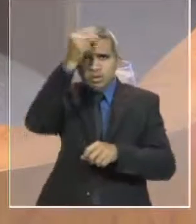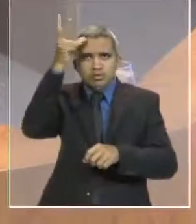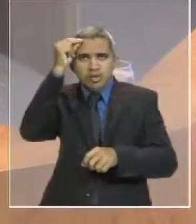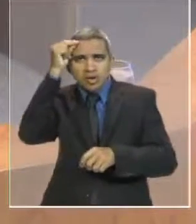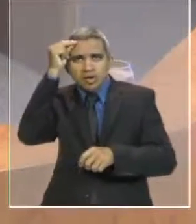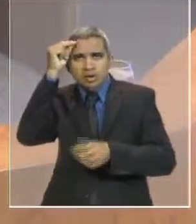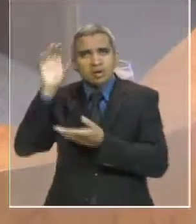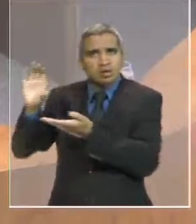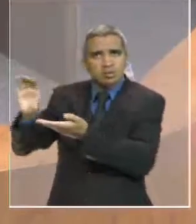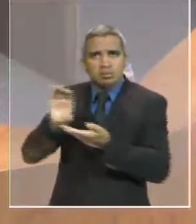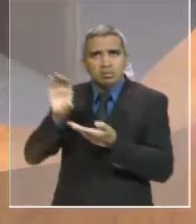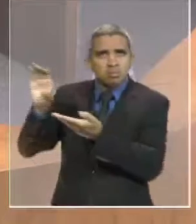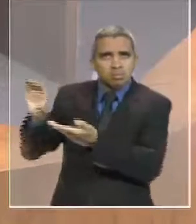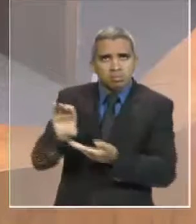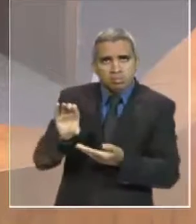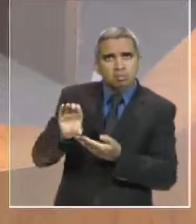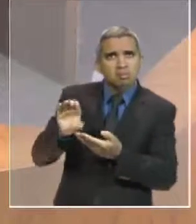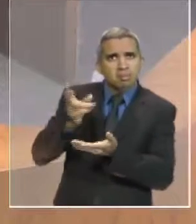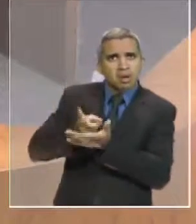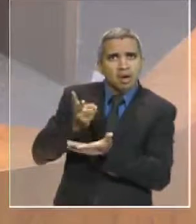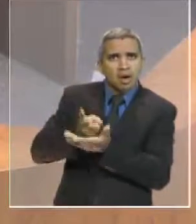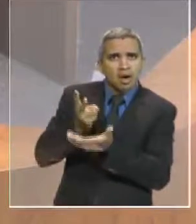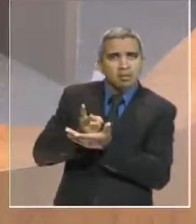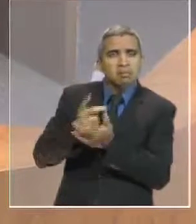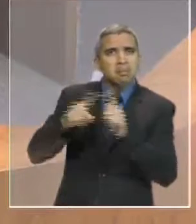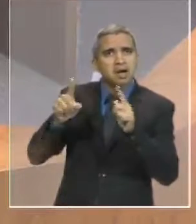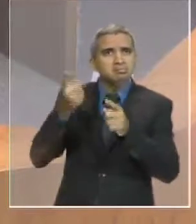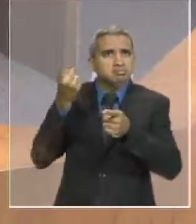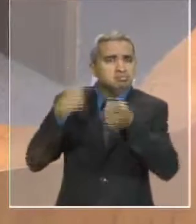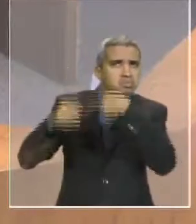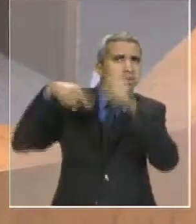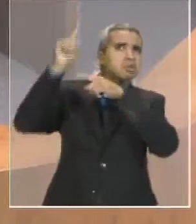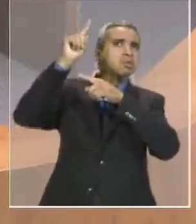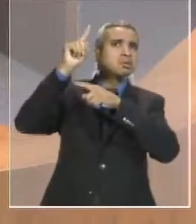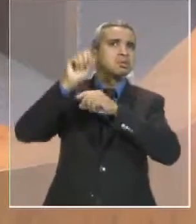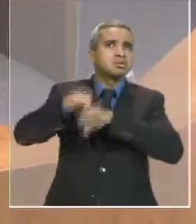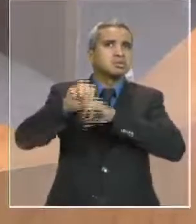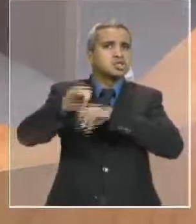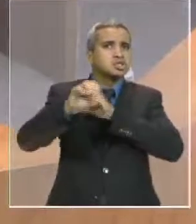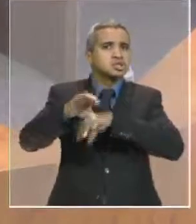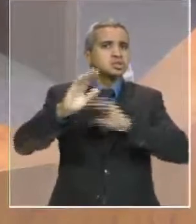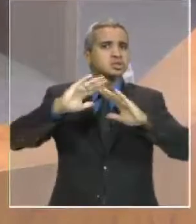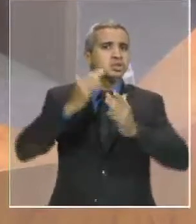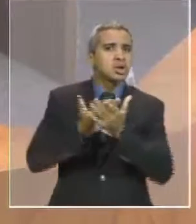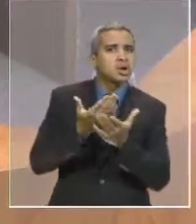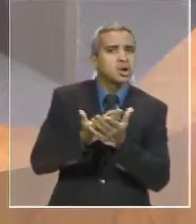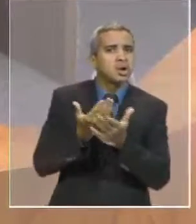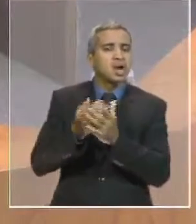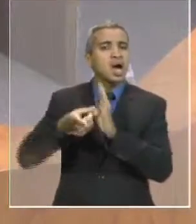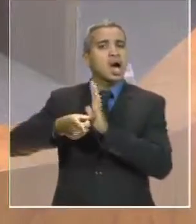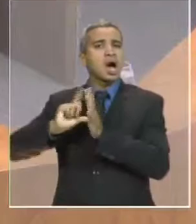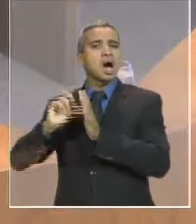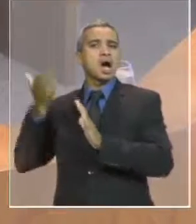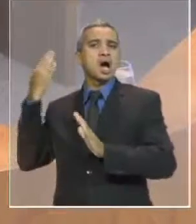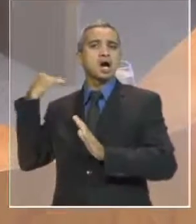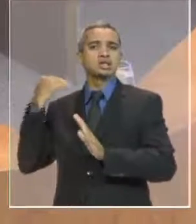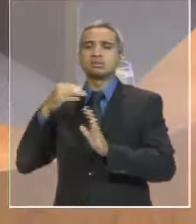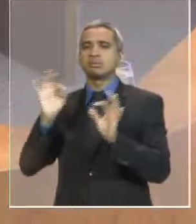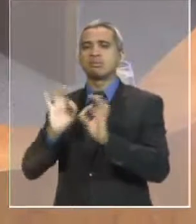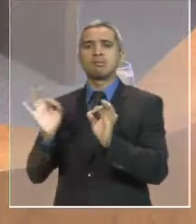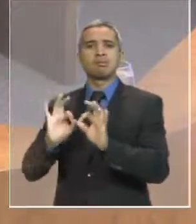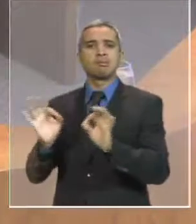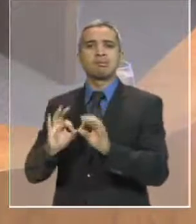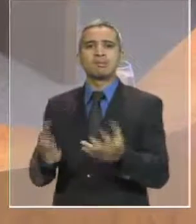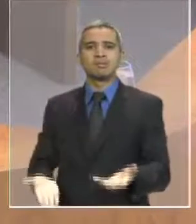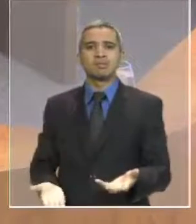e tanta coisa está sendo feita na educação do município de Timon e não era feita antes. Hoje os professores recebem, no